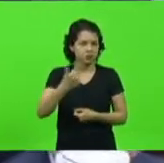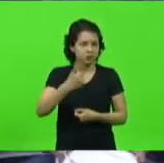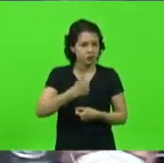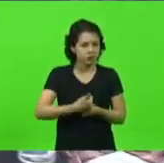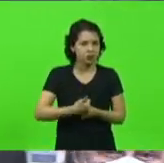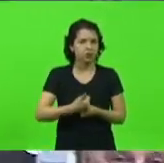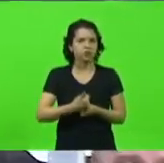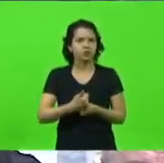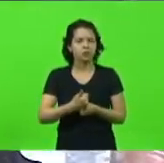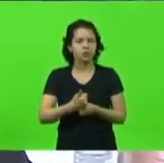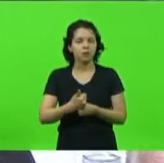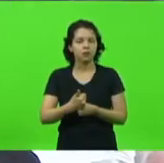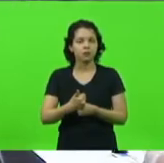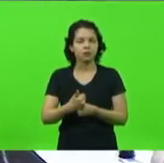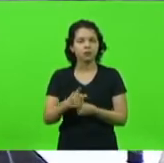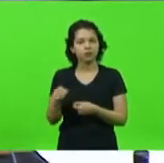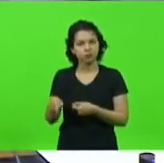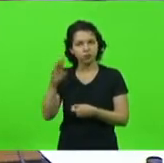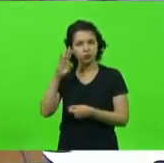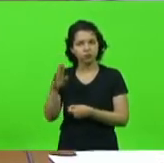original que o governo está propondo, né?